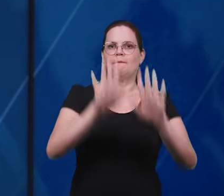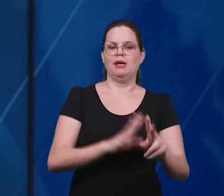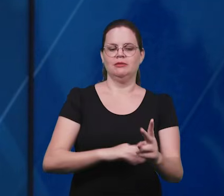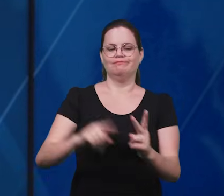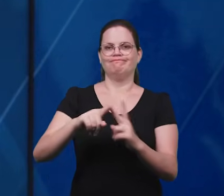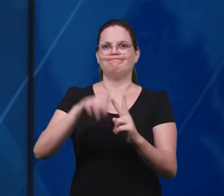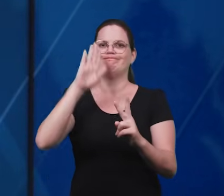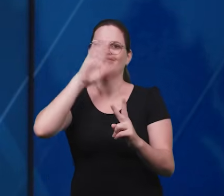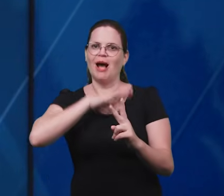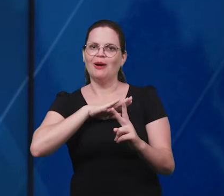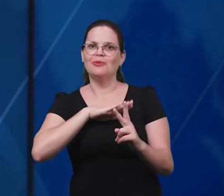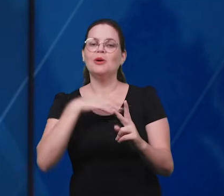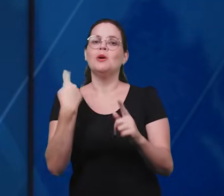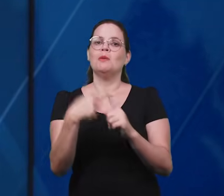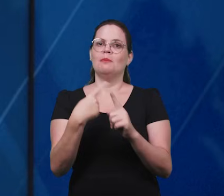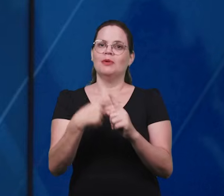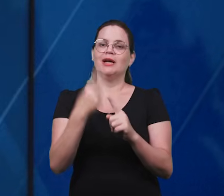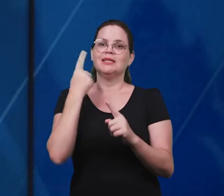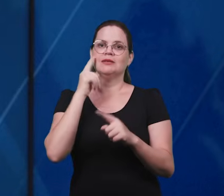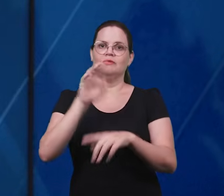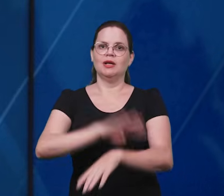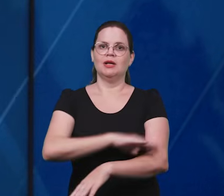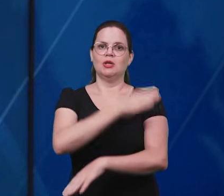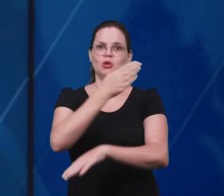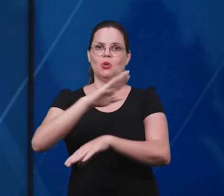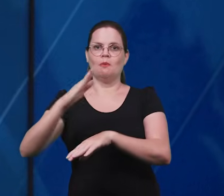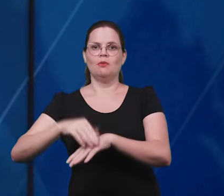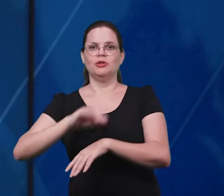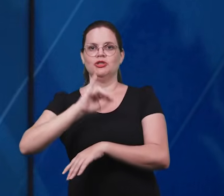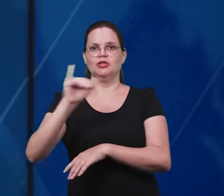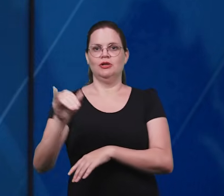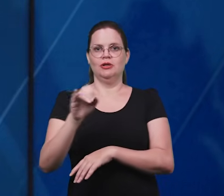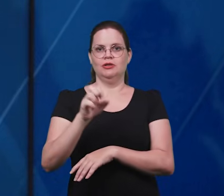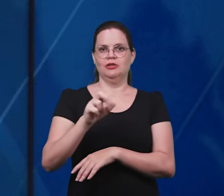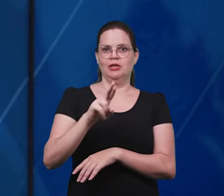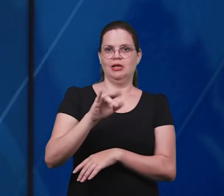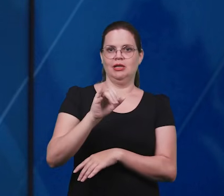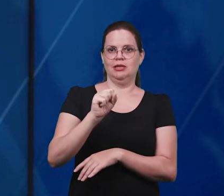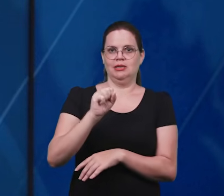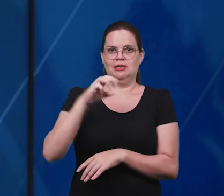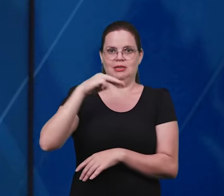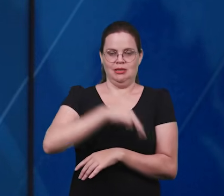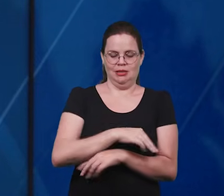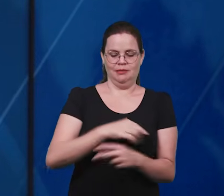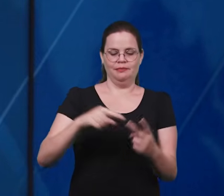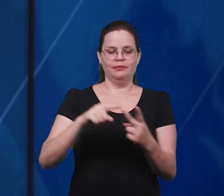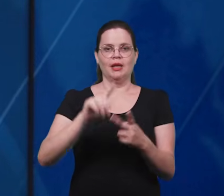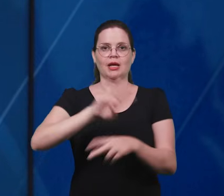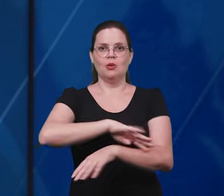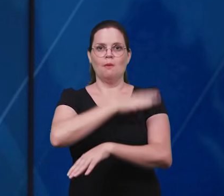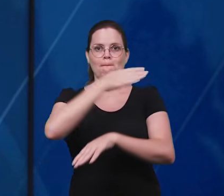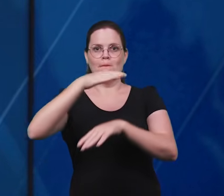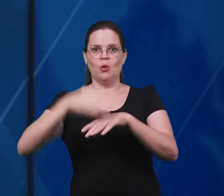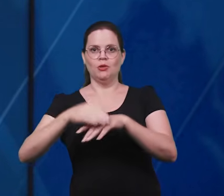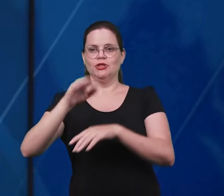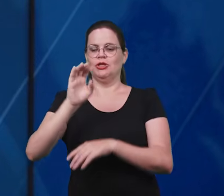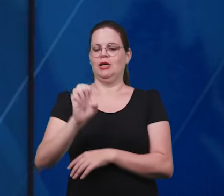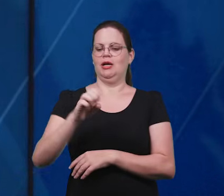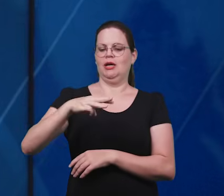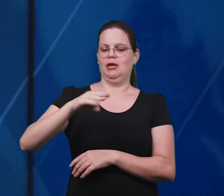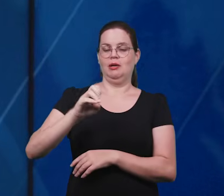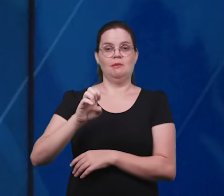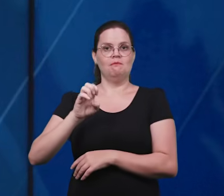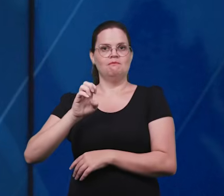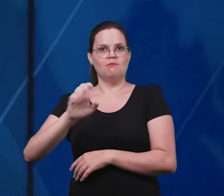foram pronunciadas diante dos montes Gerizim e Monte Ebal. Esta etapa completará